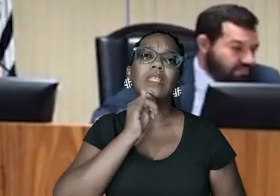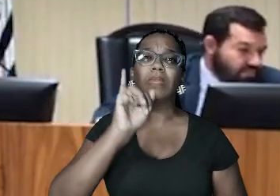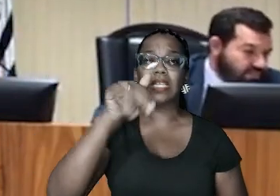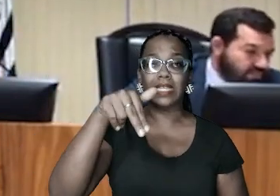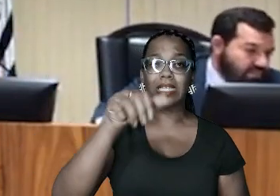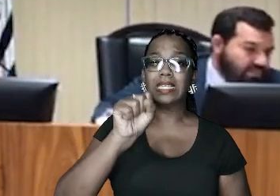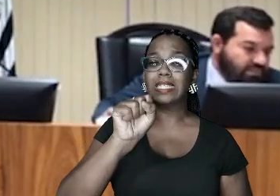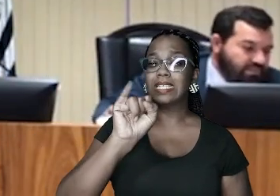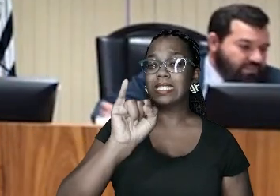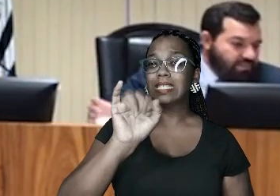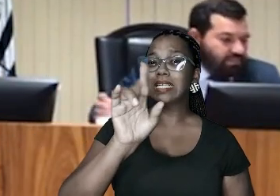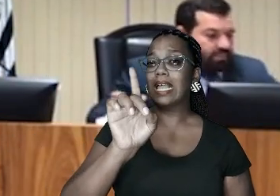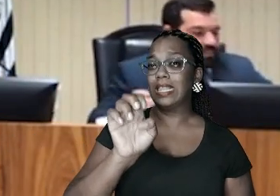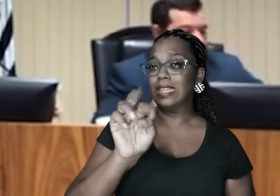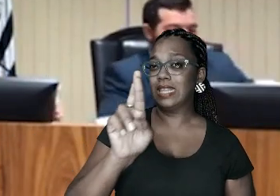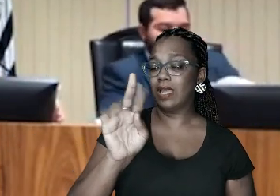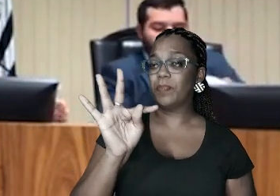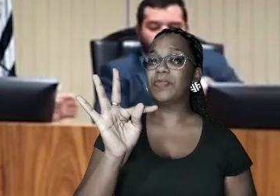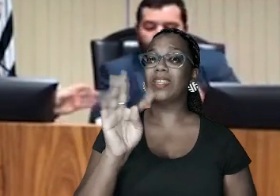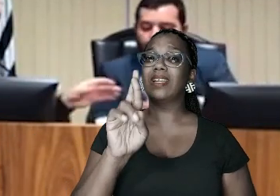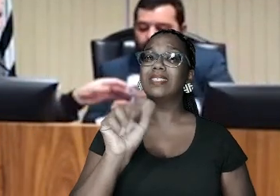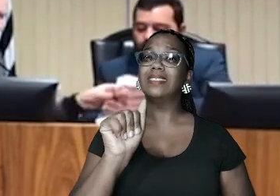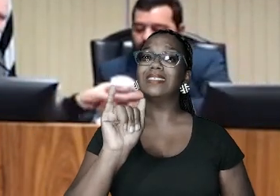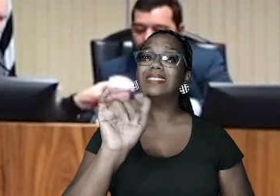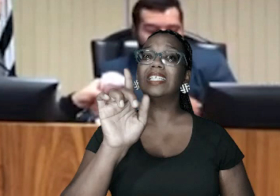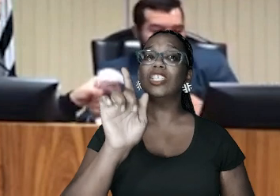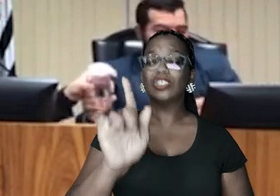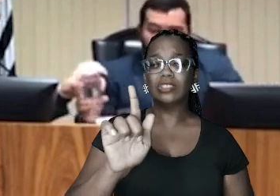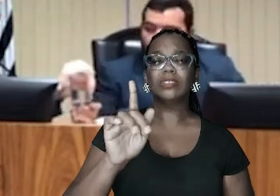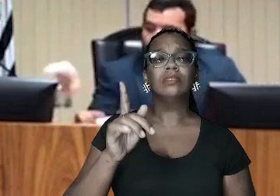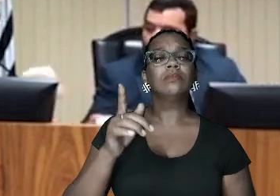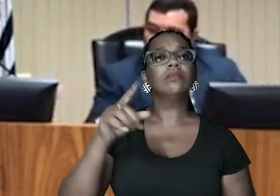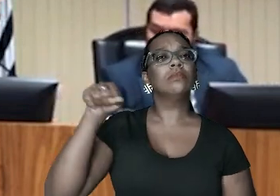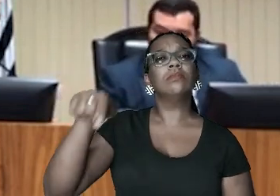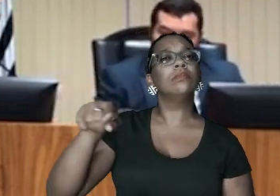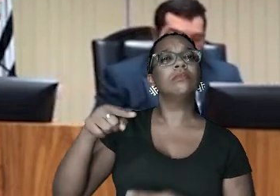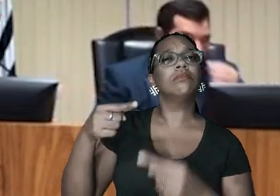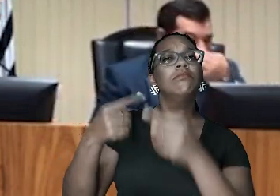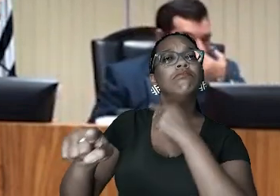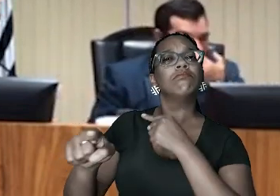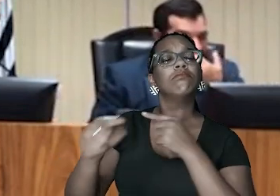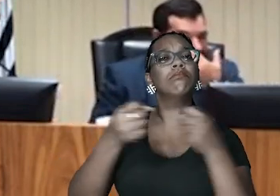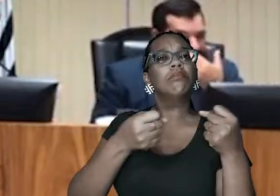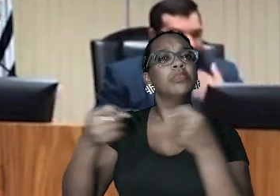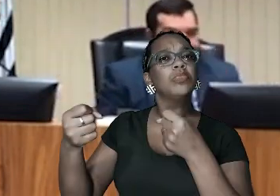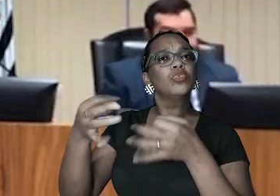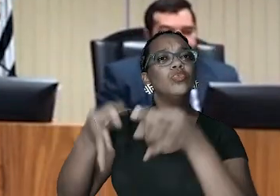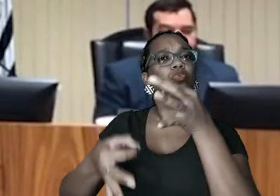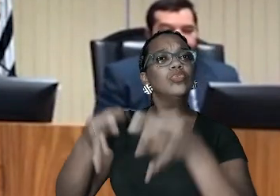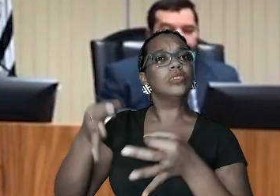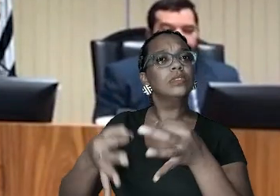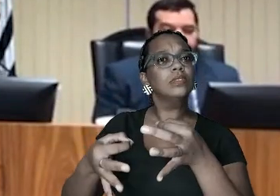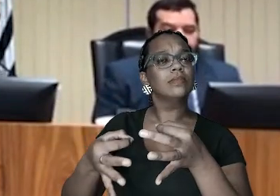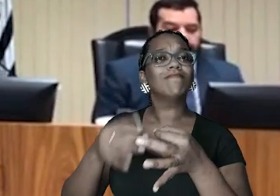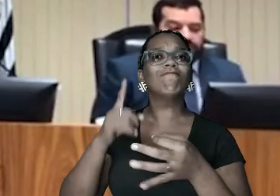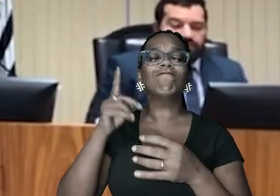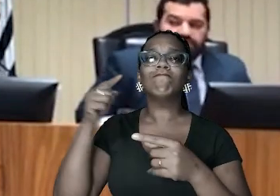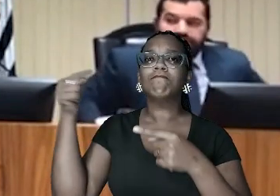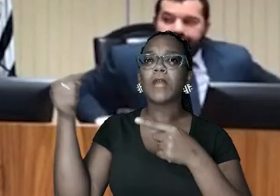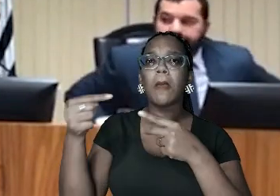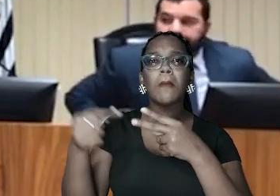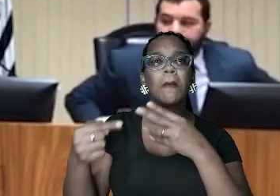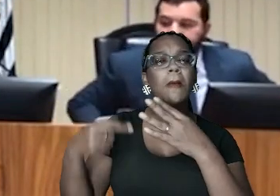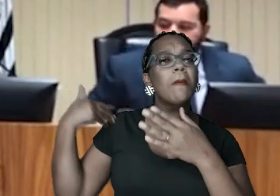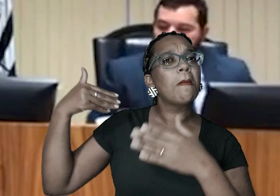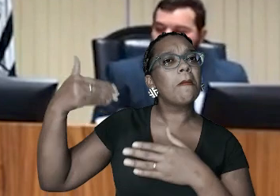por manipulação de mercado por exemplo por insider trade na cvm elas não se refletem em condenações no poder